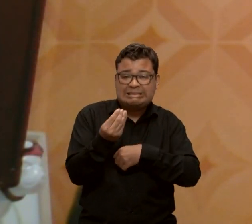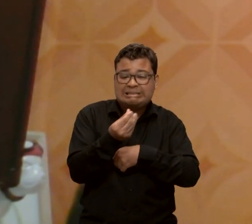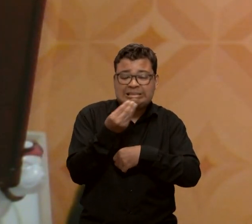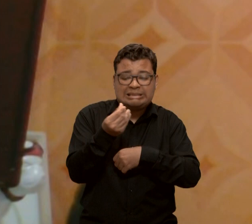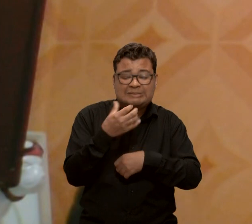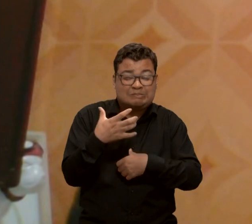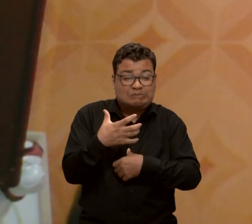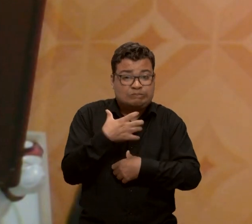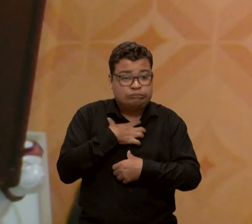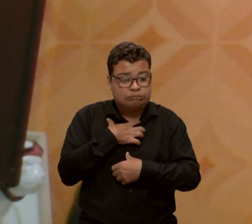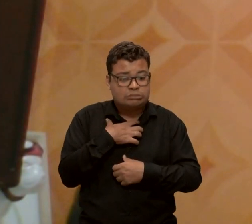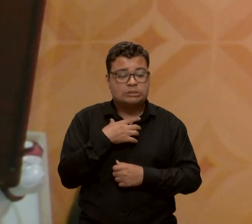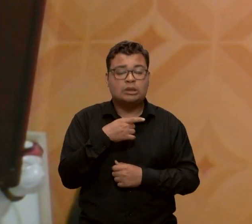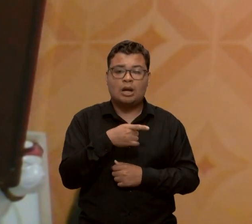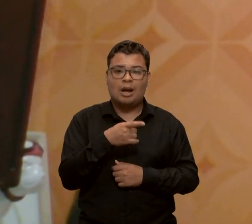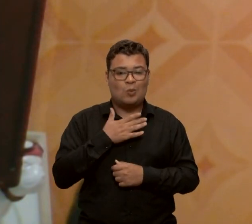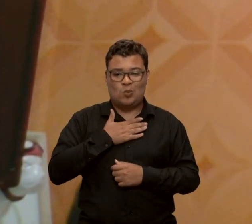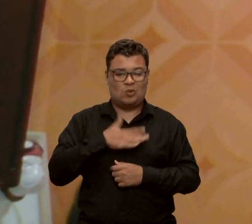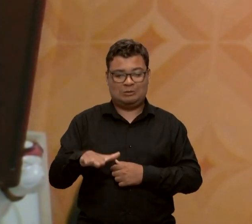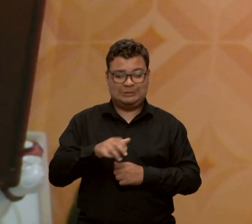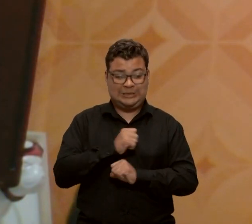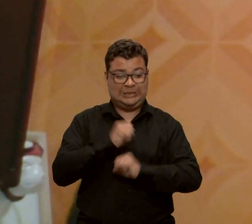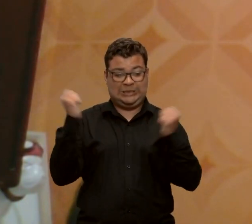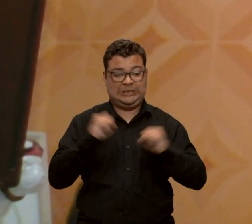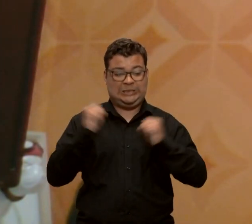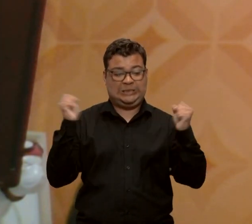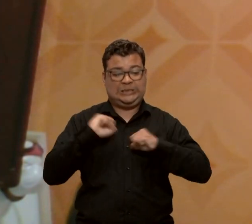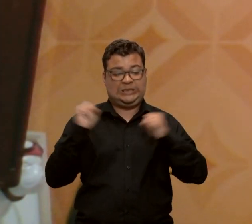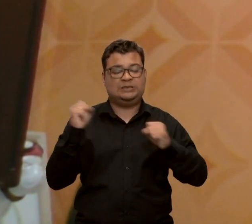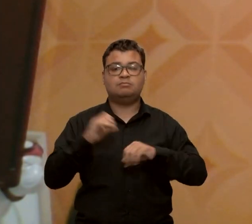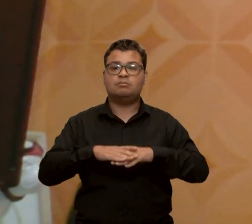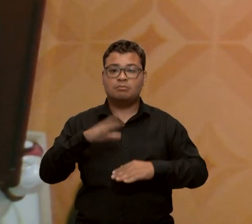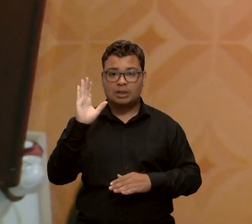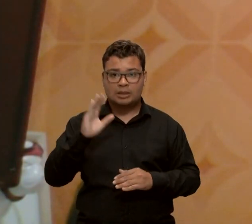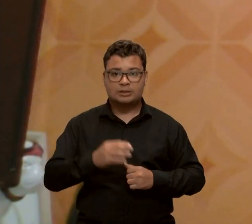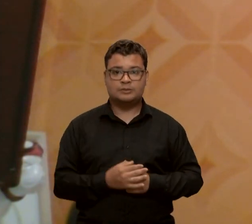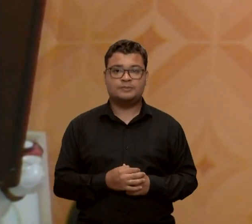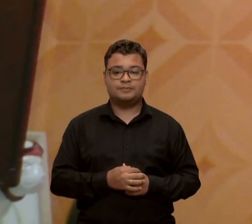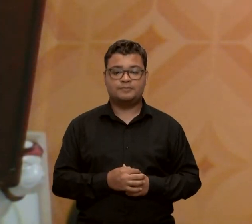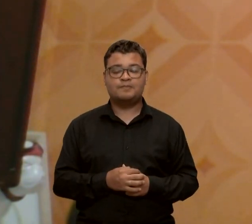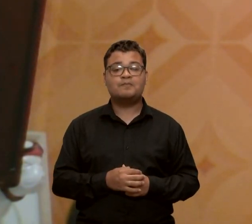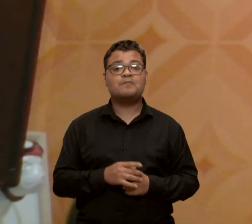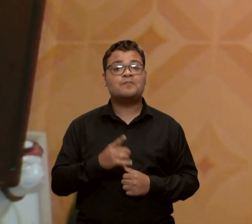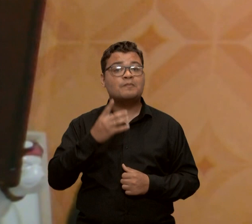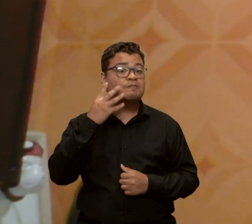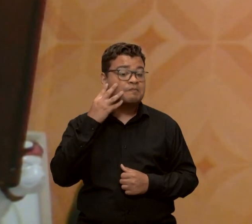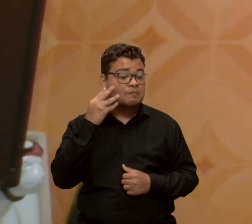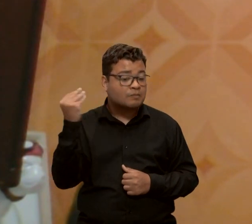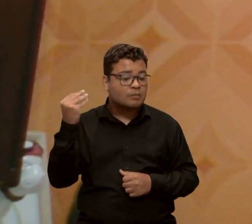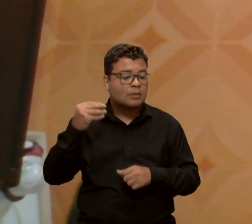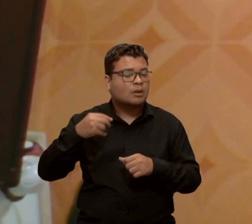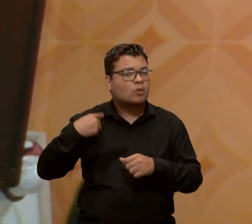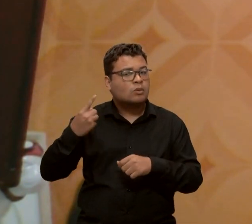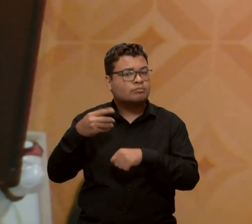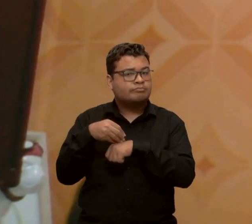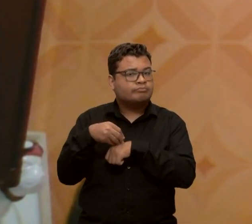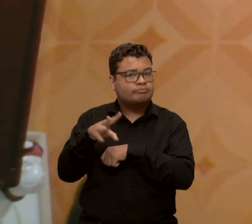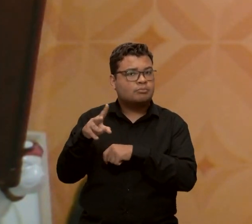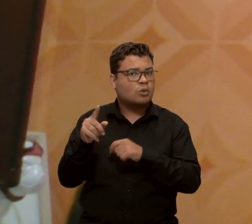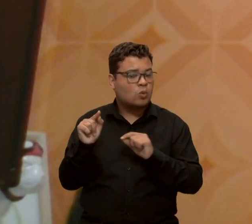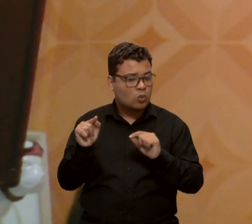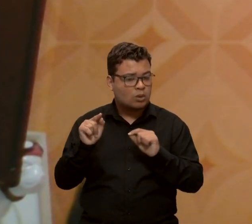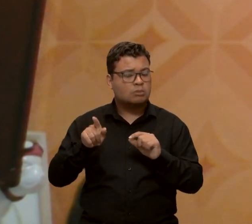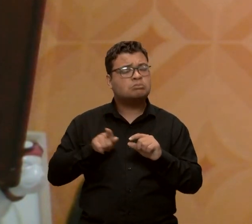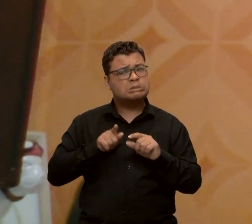ele não vai gostar, pelo contrário, você vai estressar mais o animal. Para felinos, a gente sempre recomenda, isso também